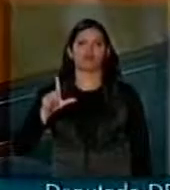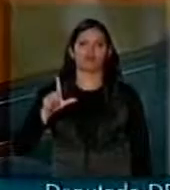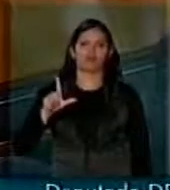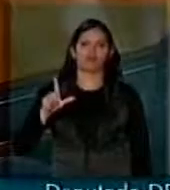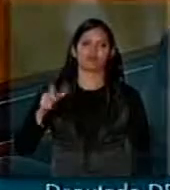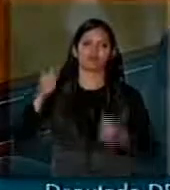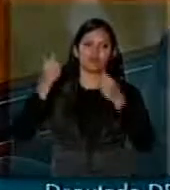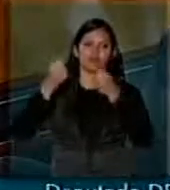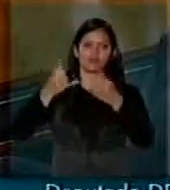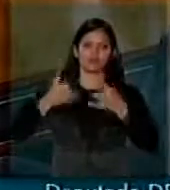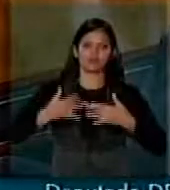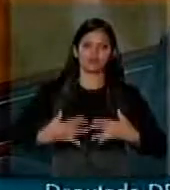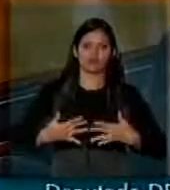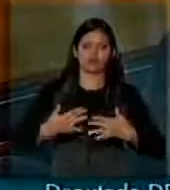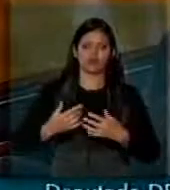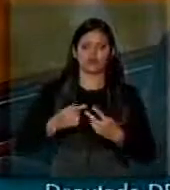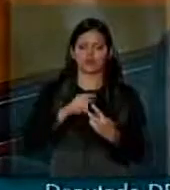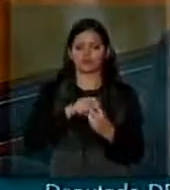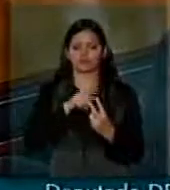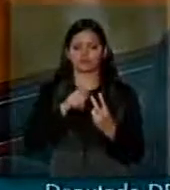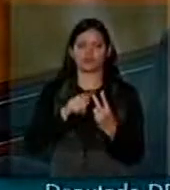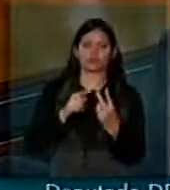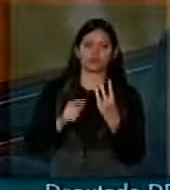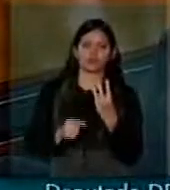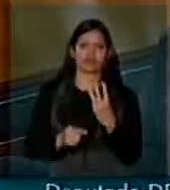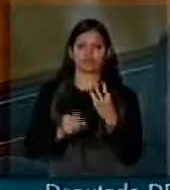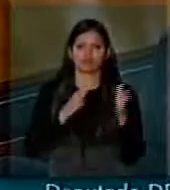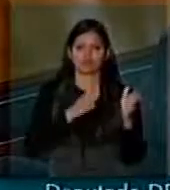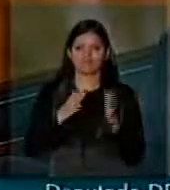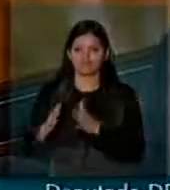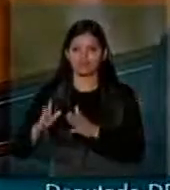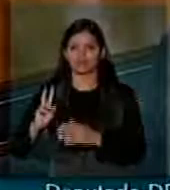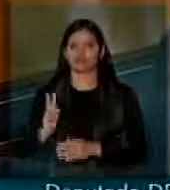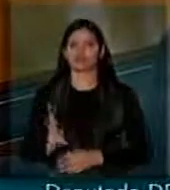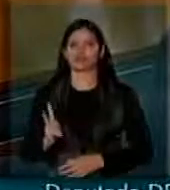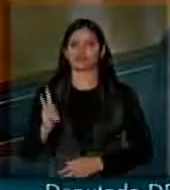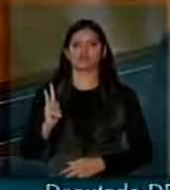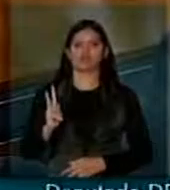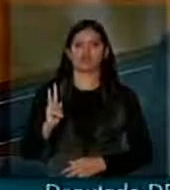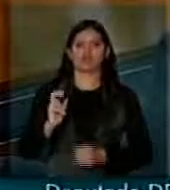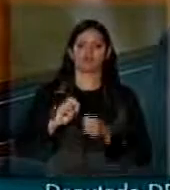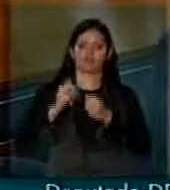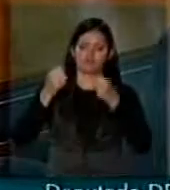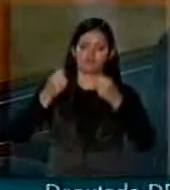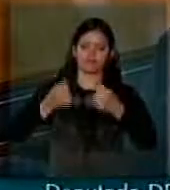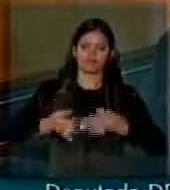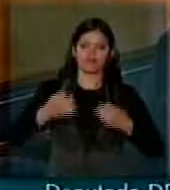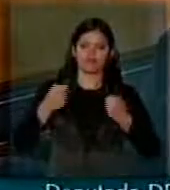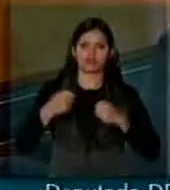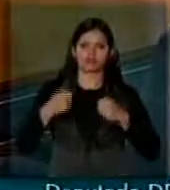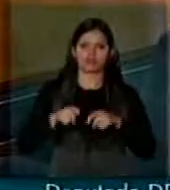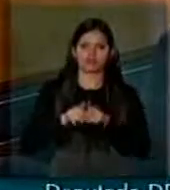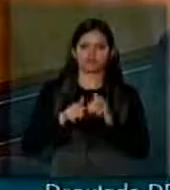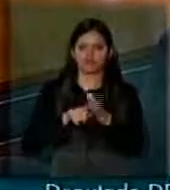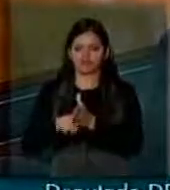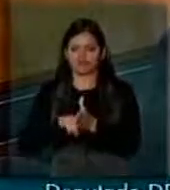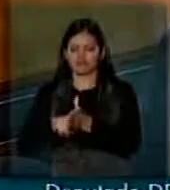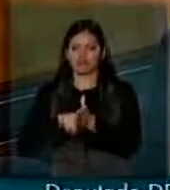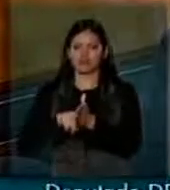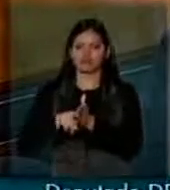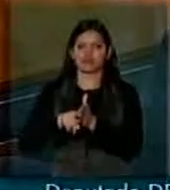aqui, ainda duas ou três etapas avante serão descritas ligadas às